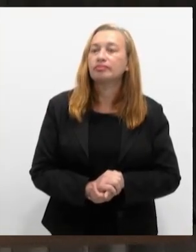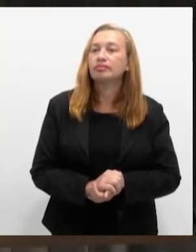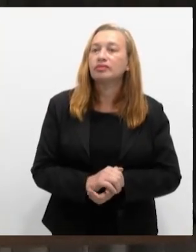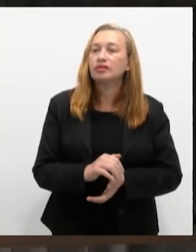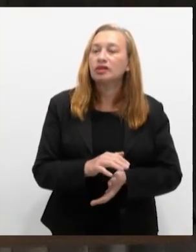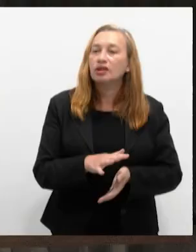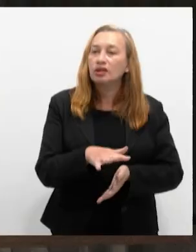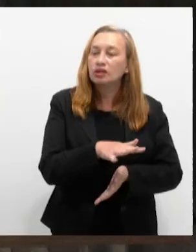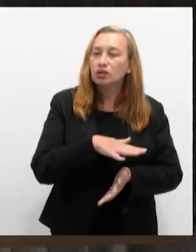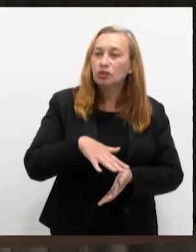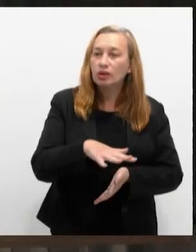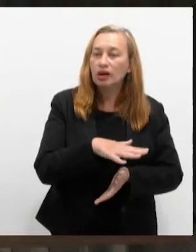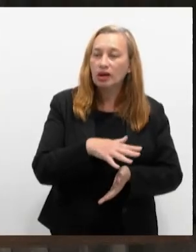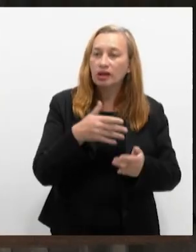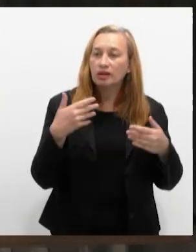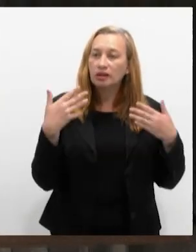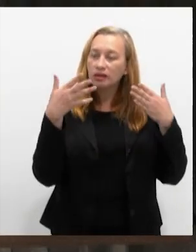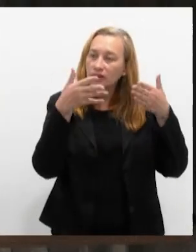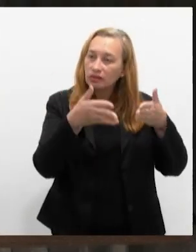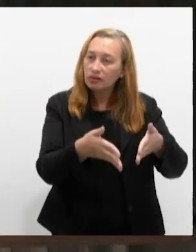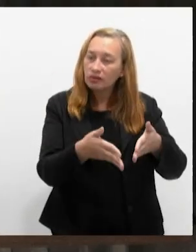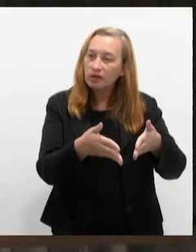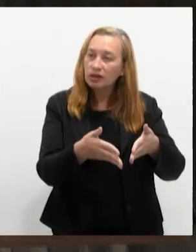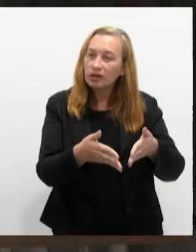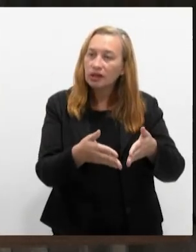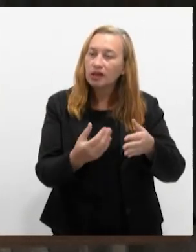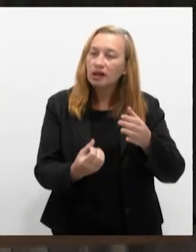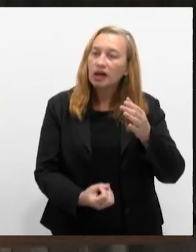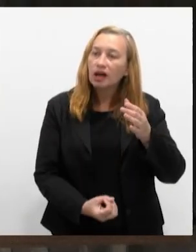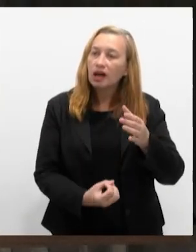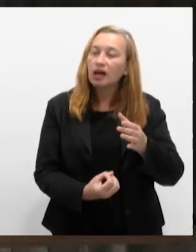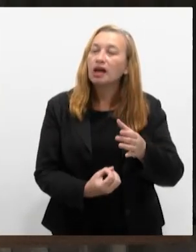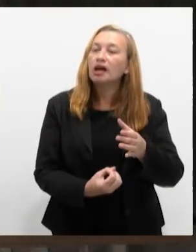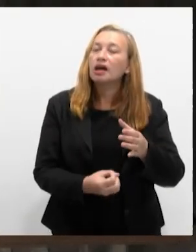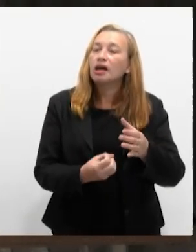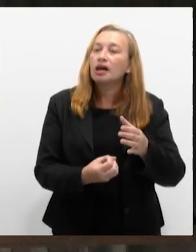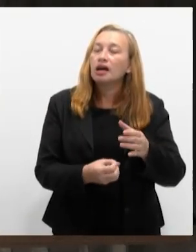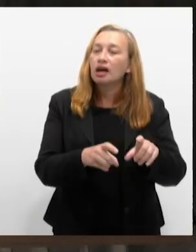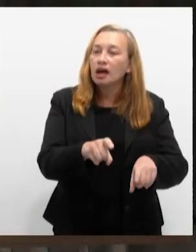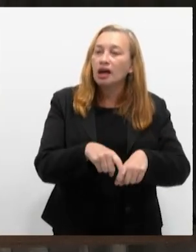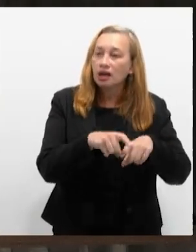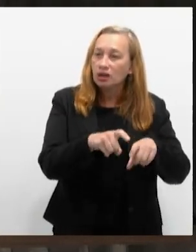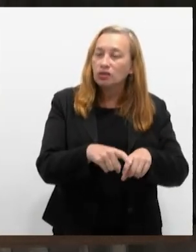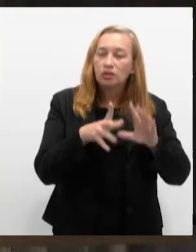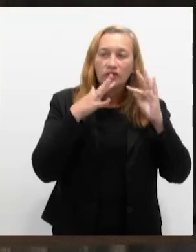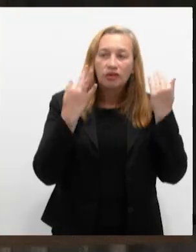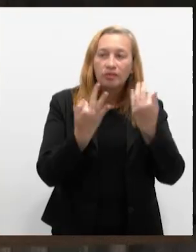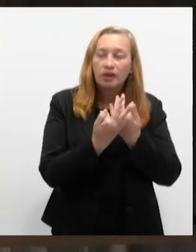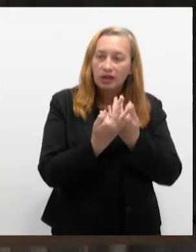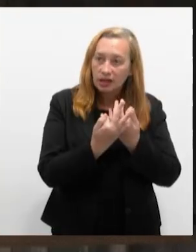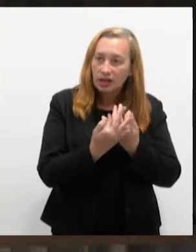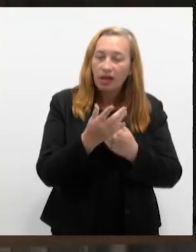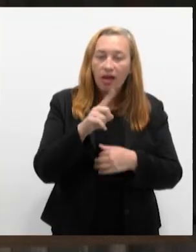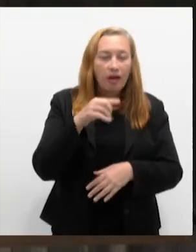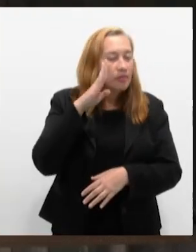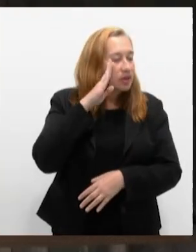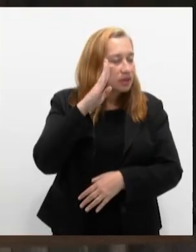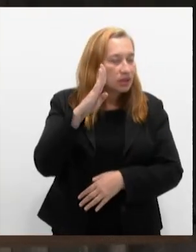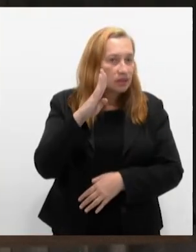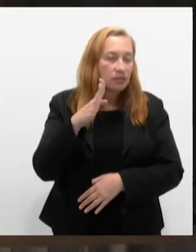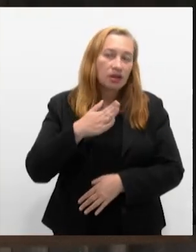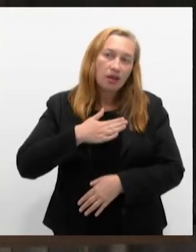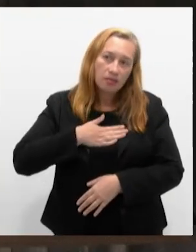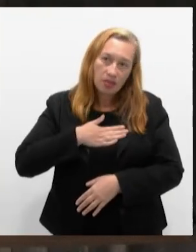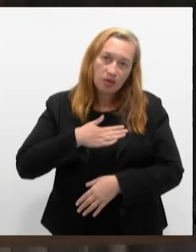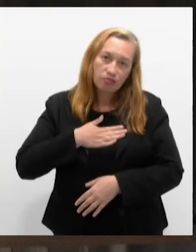agricultura familiar fluminense. E como todos vocês sabem, esta é uma pauta prioritária da